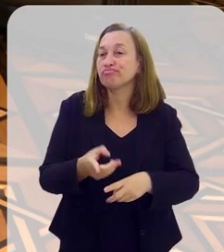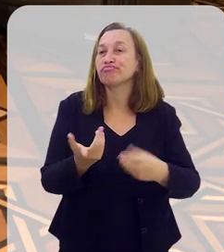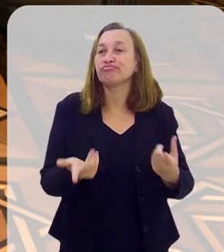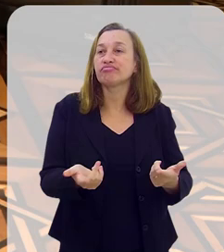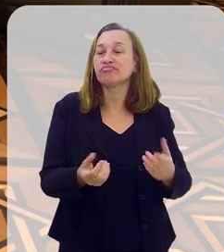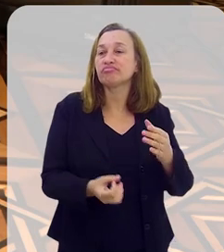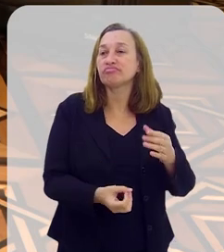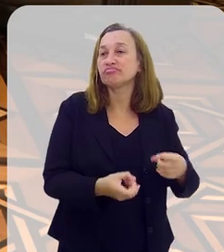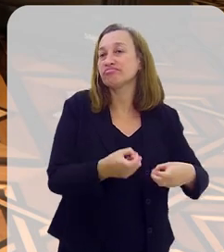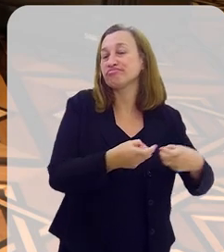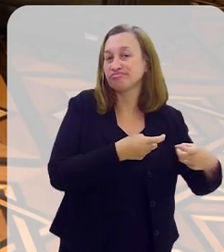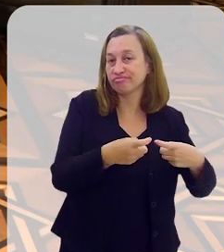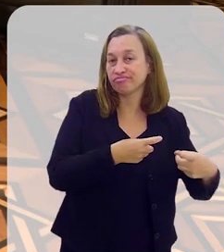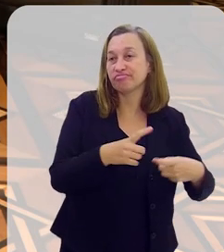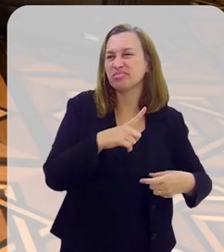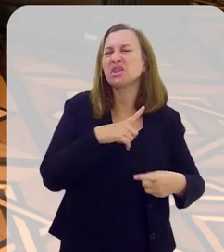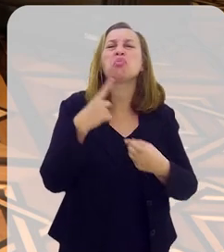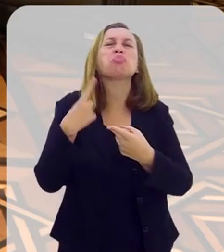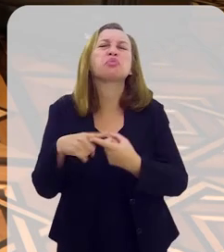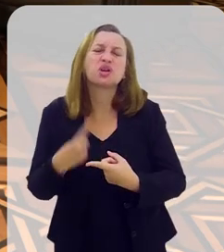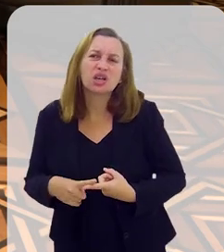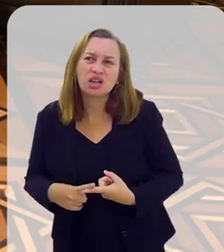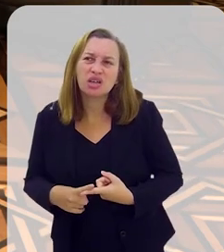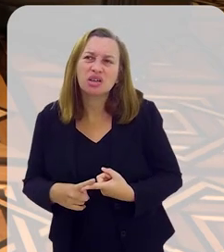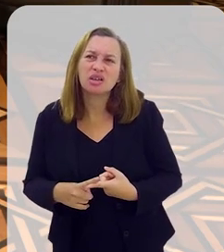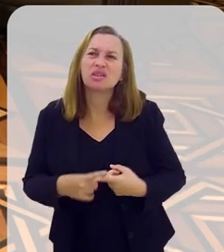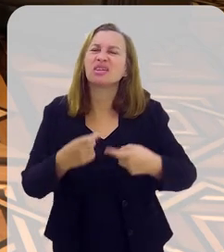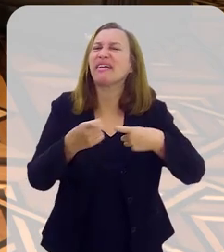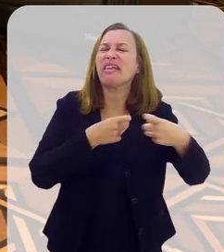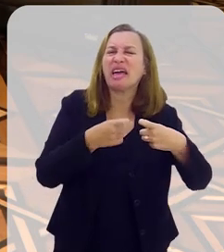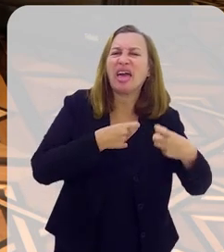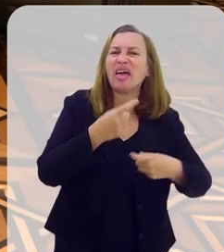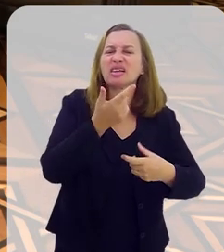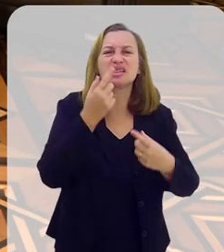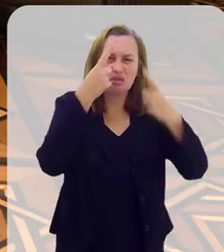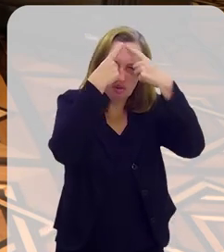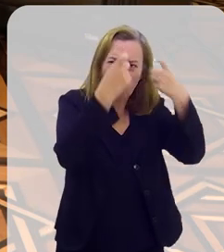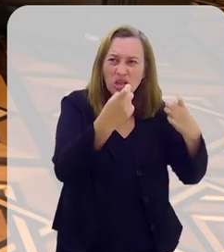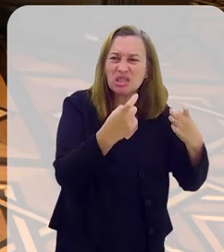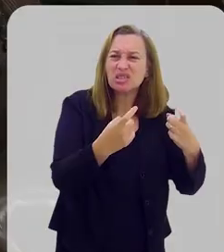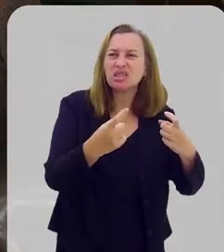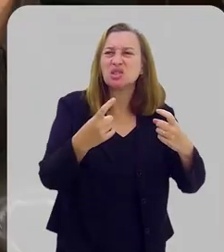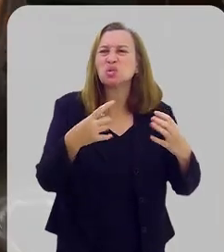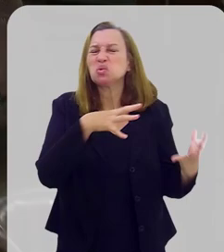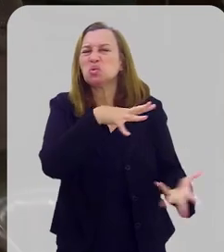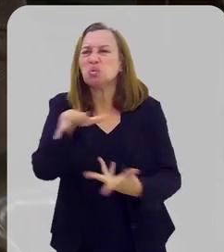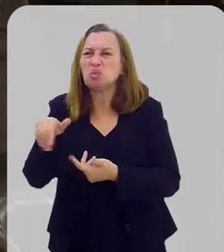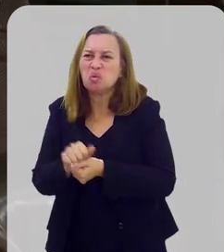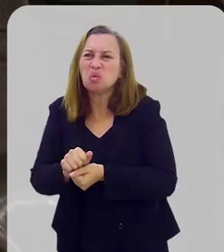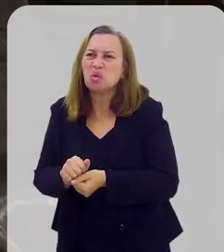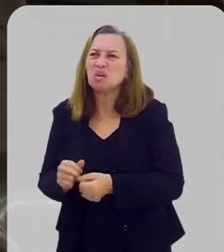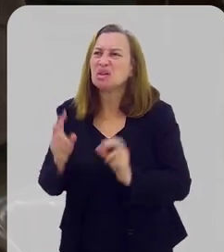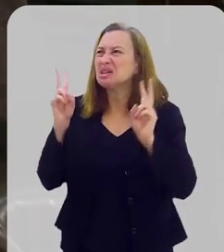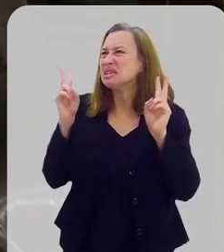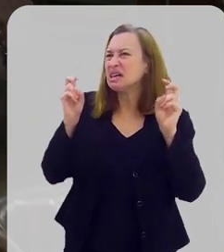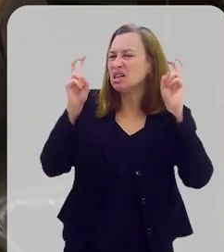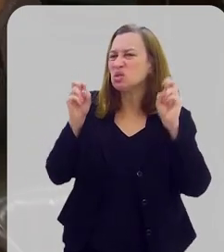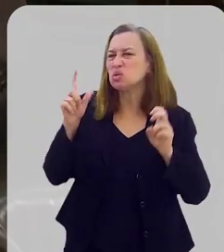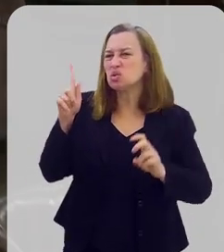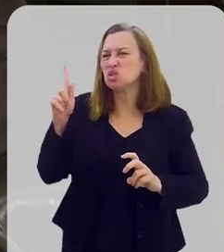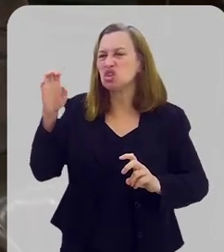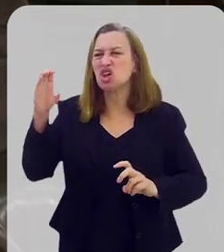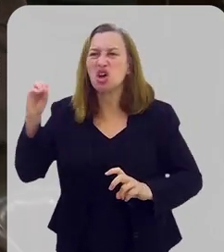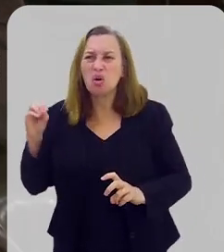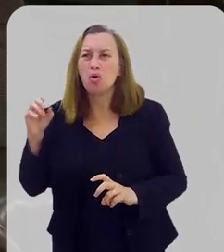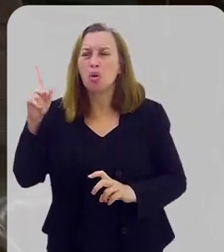fazer guerra né por que como é que tu tá vendo essa parada aí dessa violência no mundo essa questão geopolítica